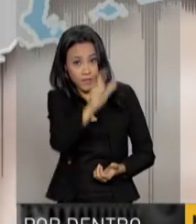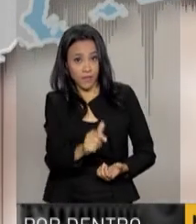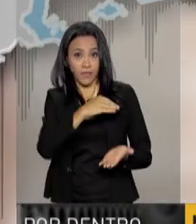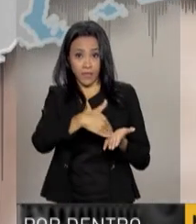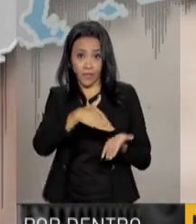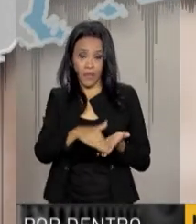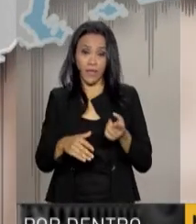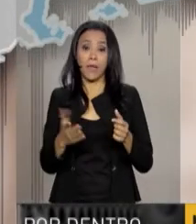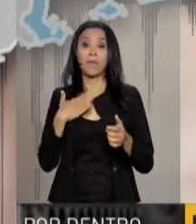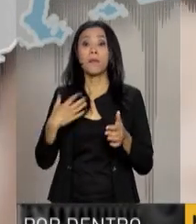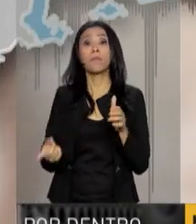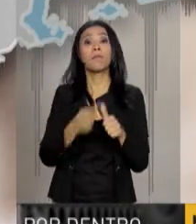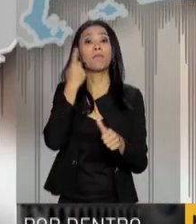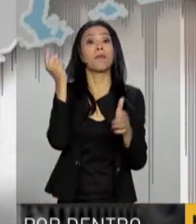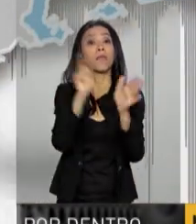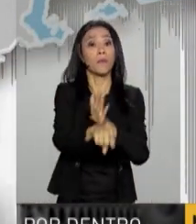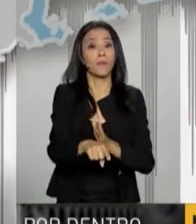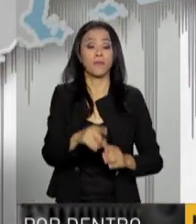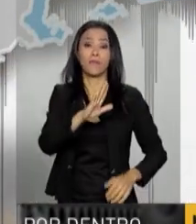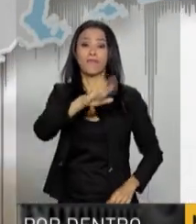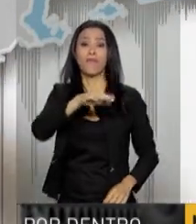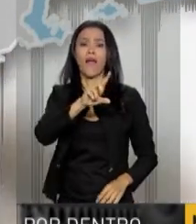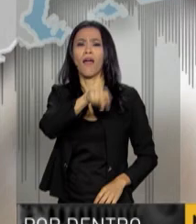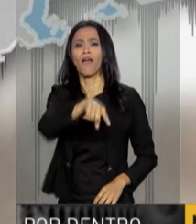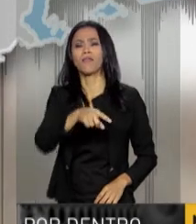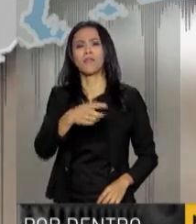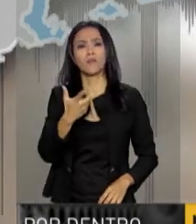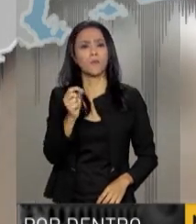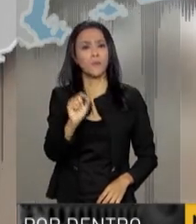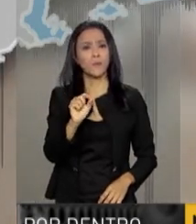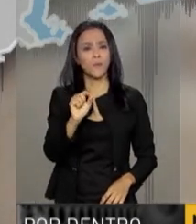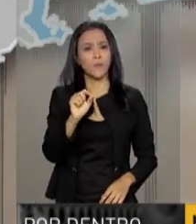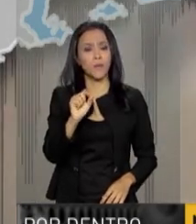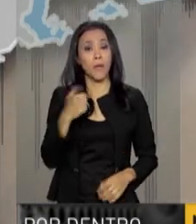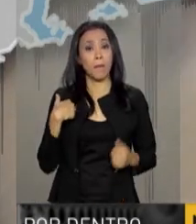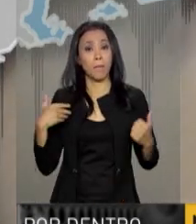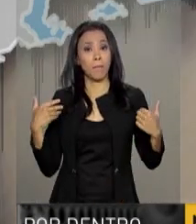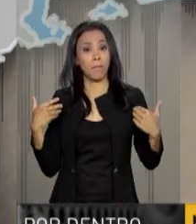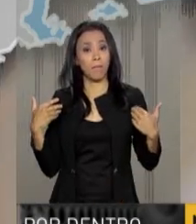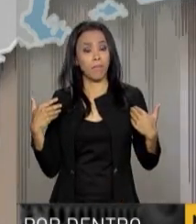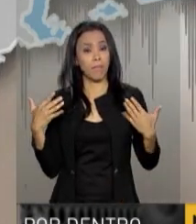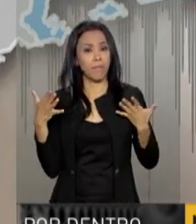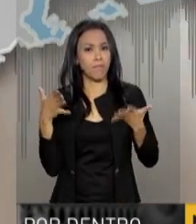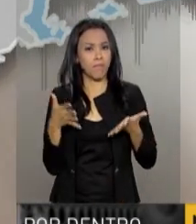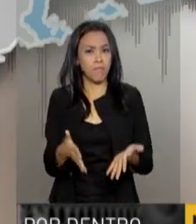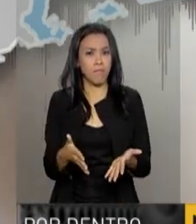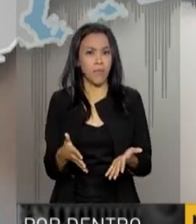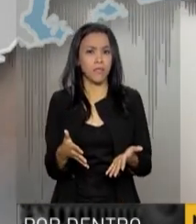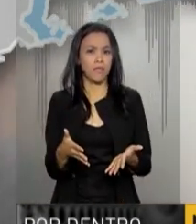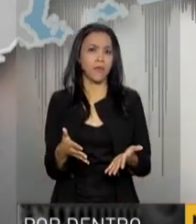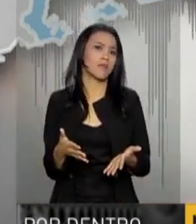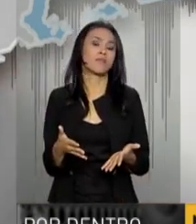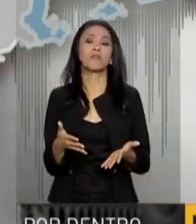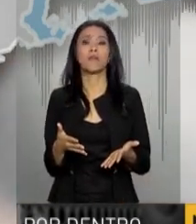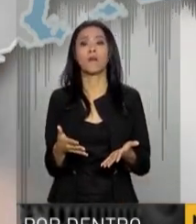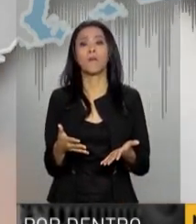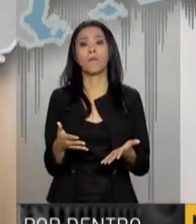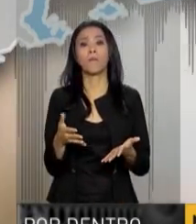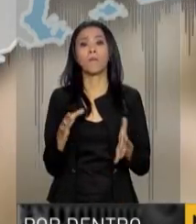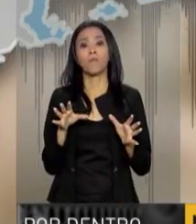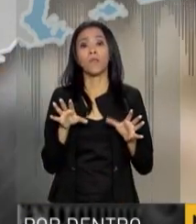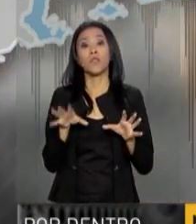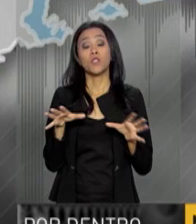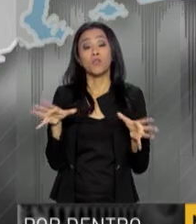a primeira pergunta é exatamente sobre a participação da cufa central única das favelas é